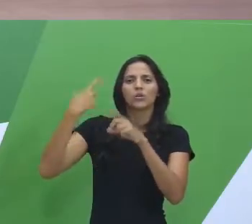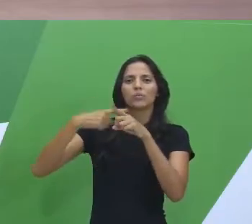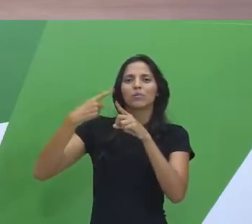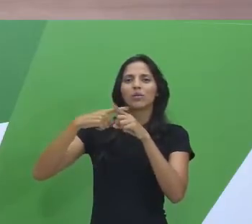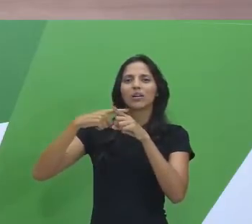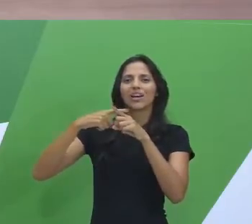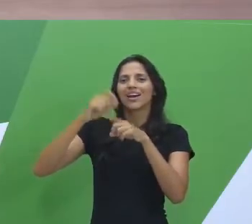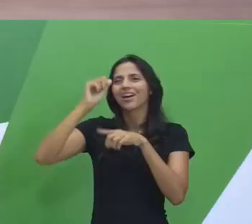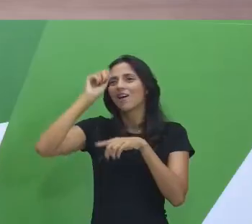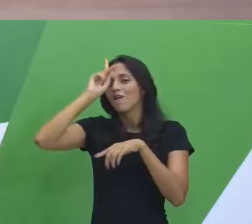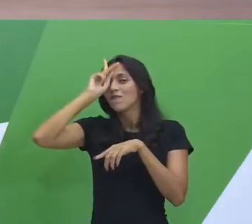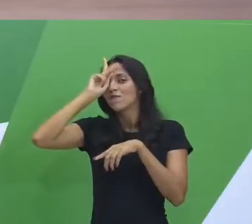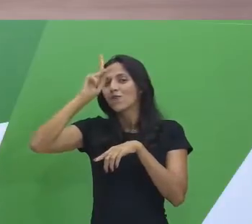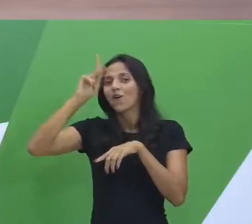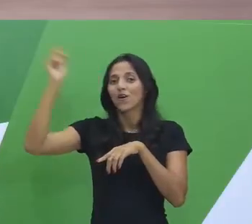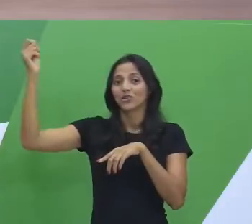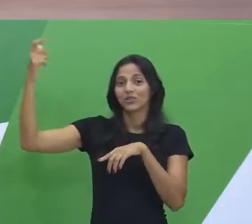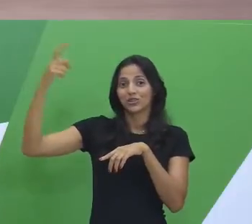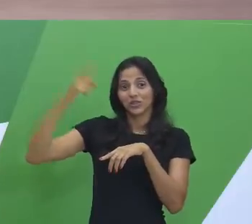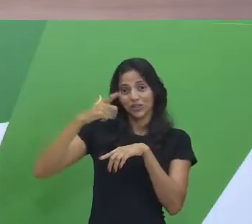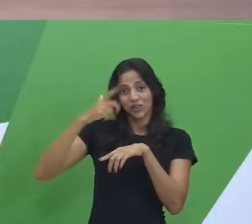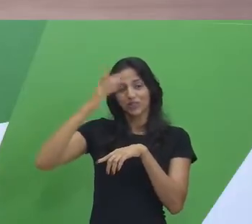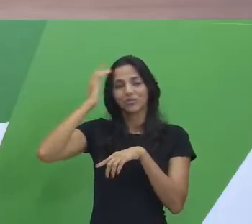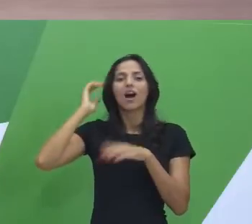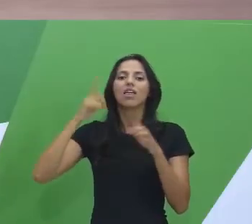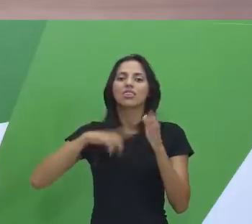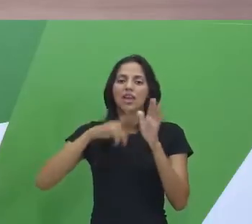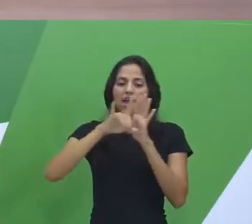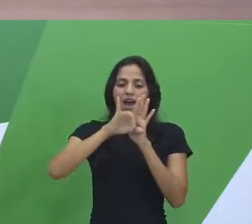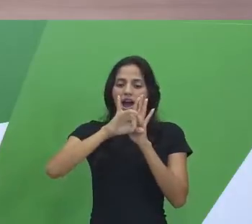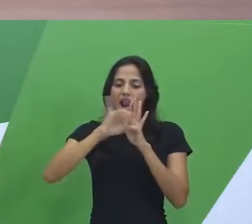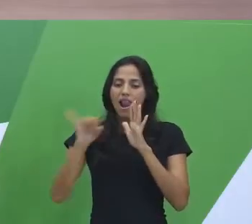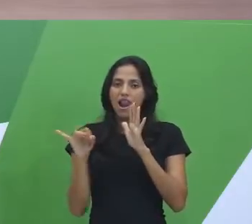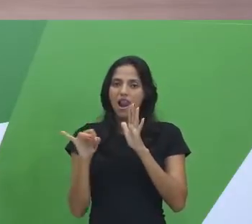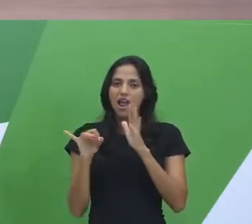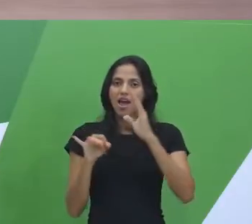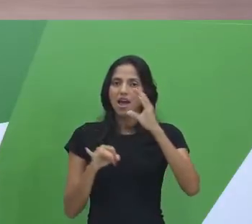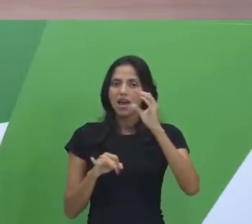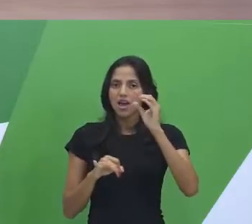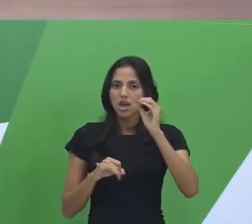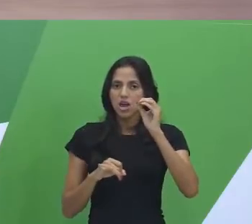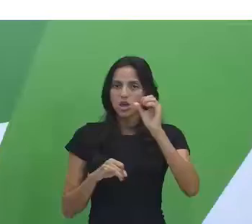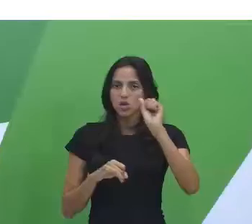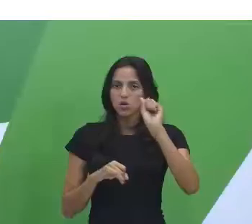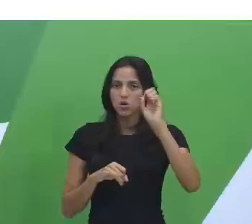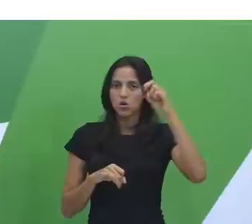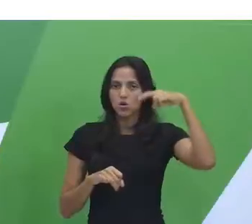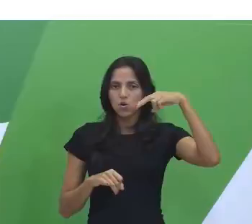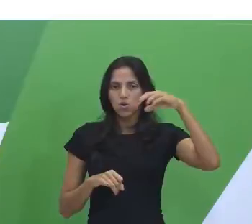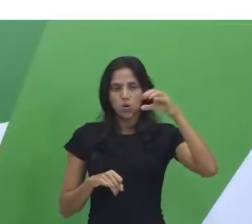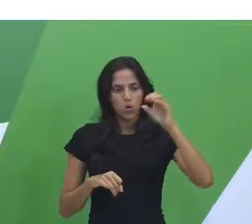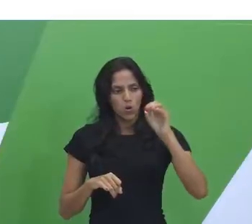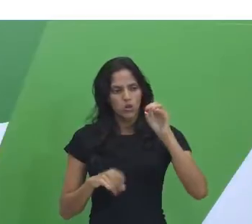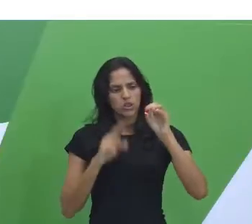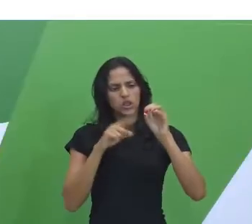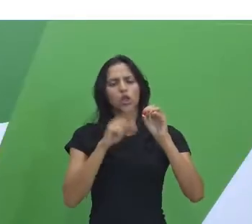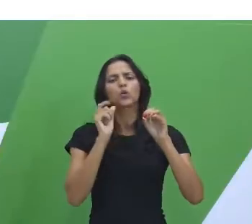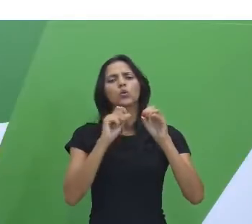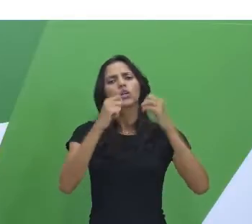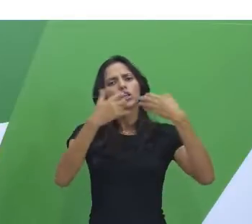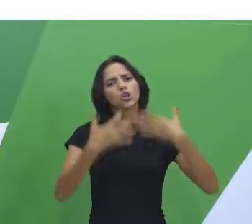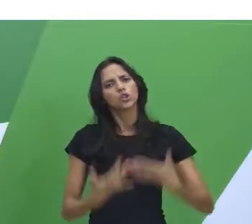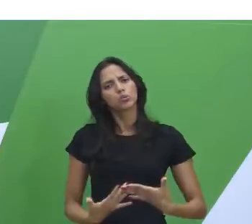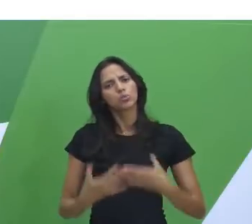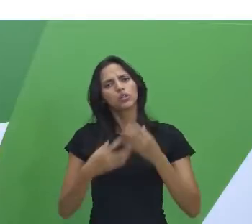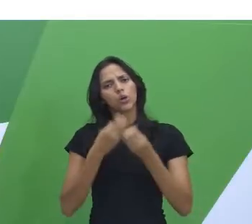uma outra lei que nós temos dentro da trigonometria? A lei dos cossenos. O que diz a lei dos cossenos?